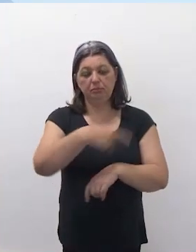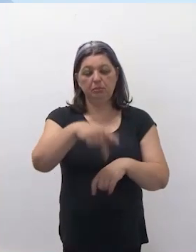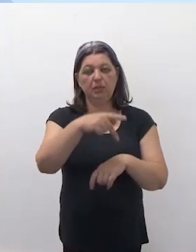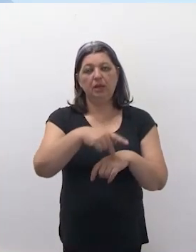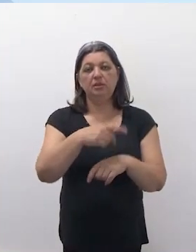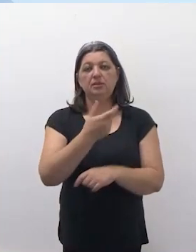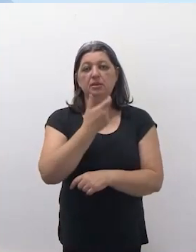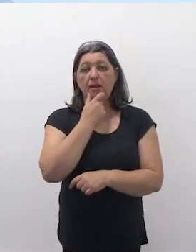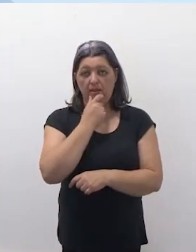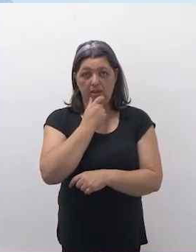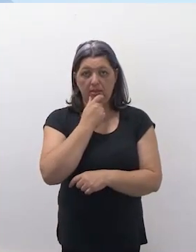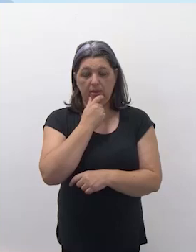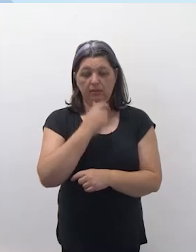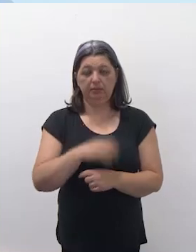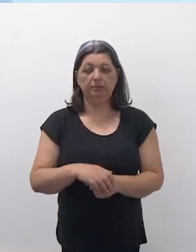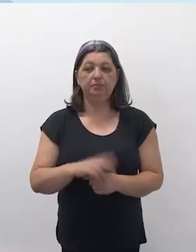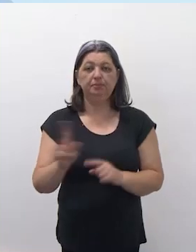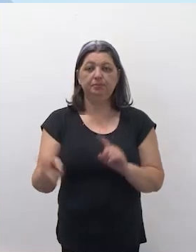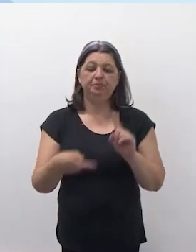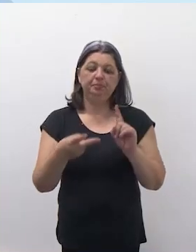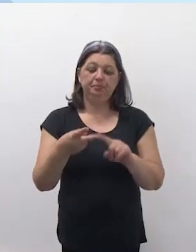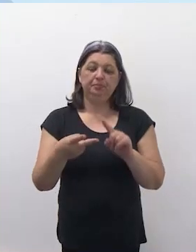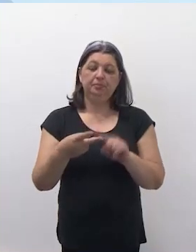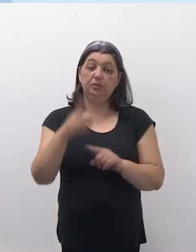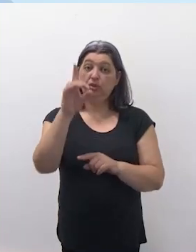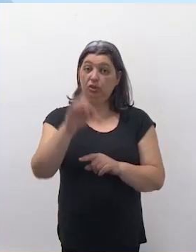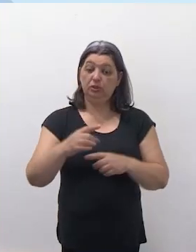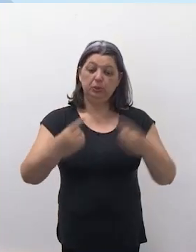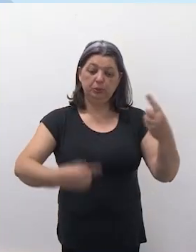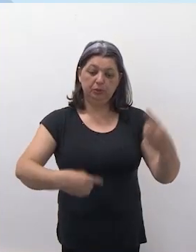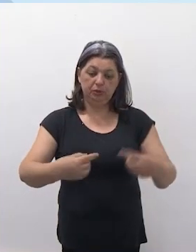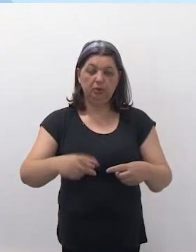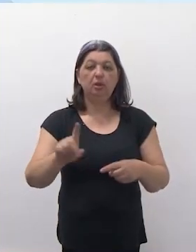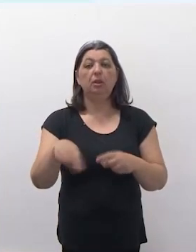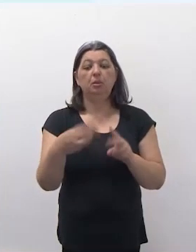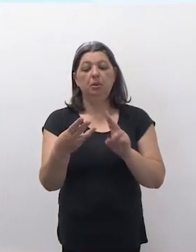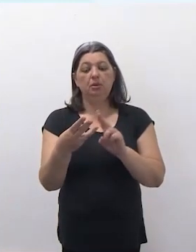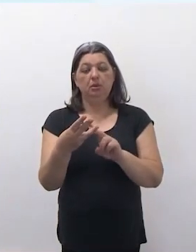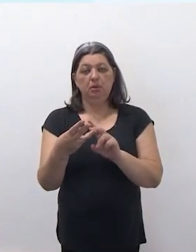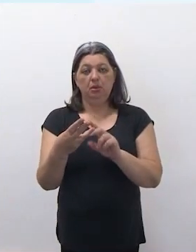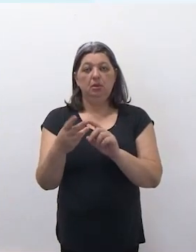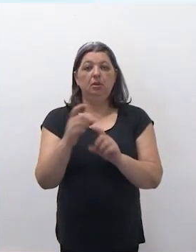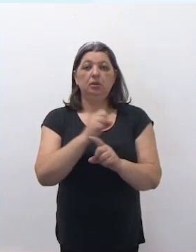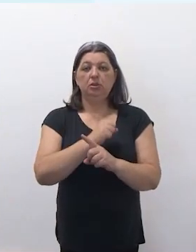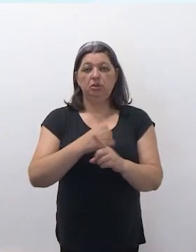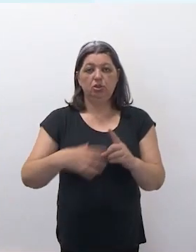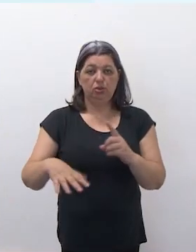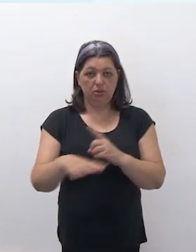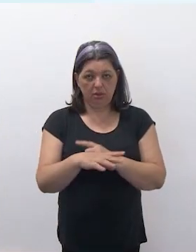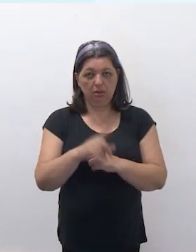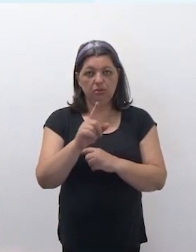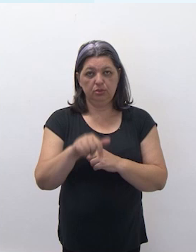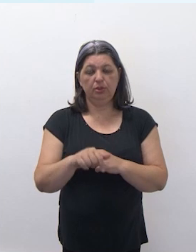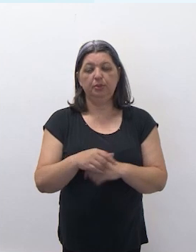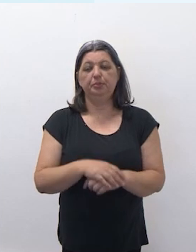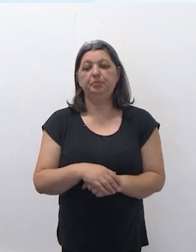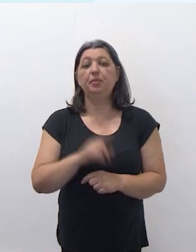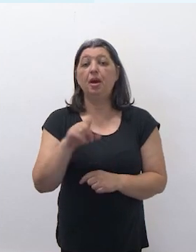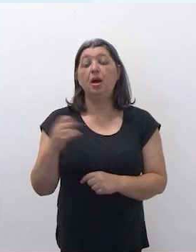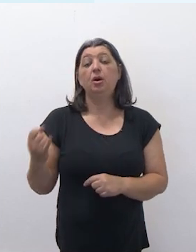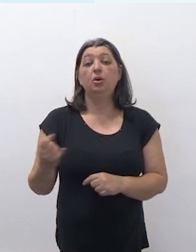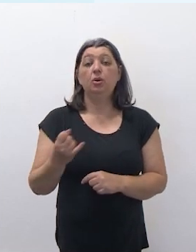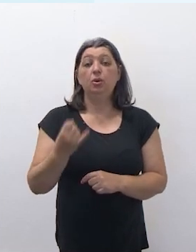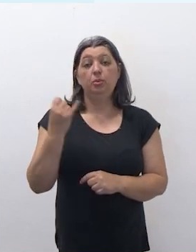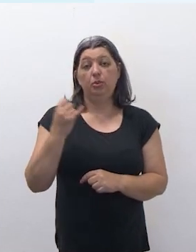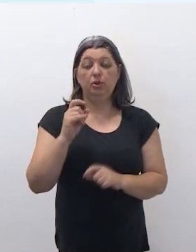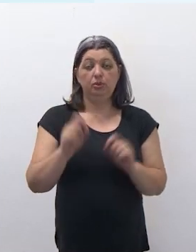em primeiro lugar, e logo em seguida os direitos políticos, e depois os direitos sociais que são os direitos, isso é também importante falar, quando a